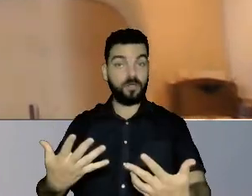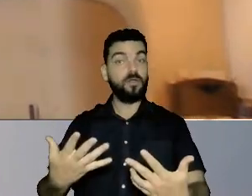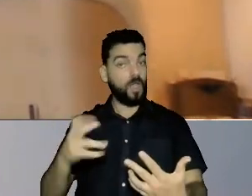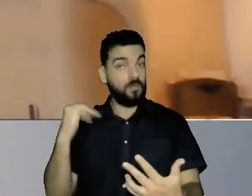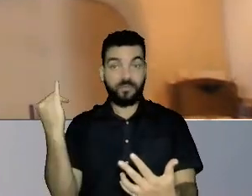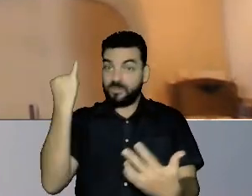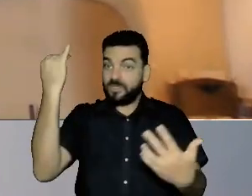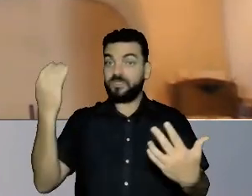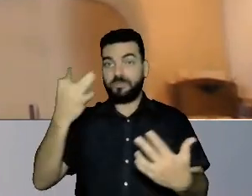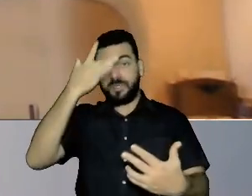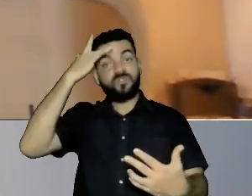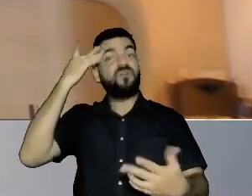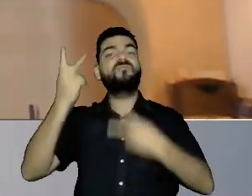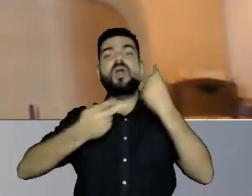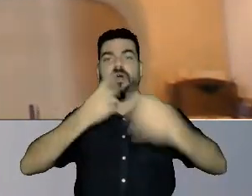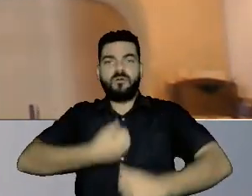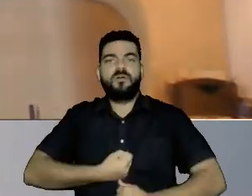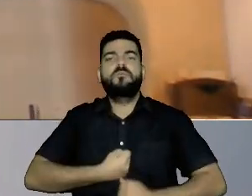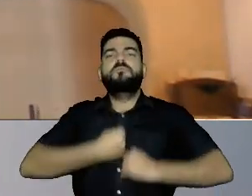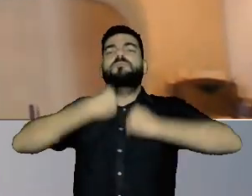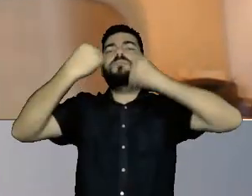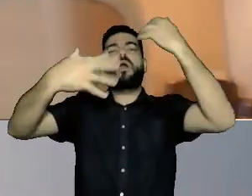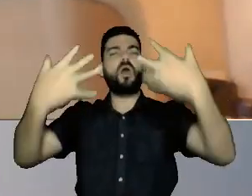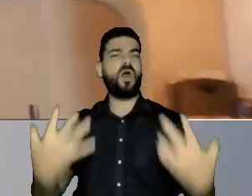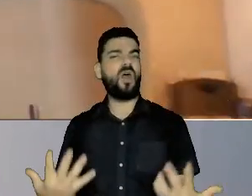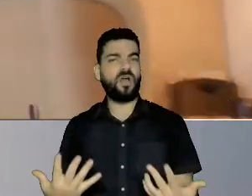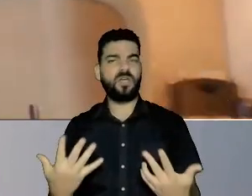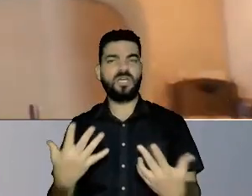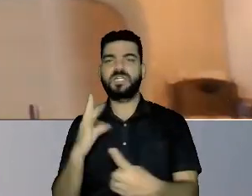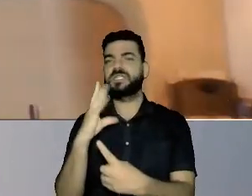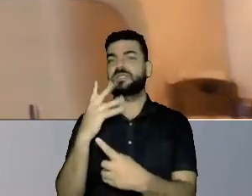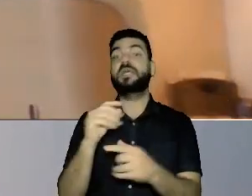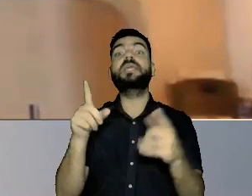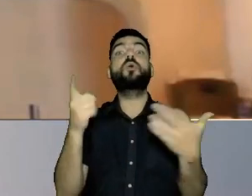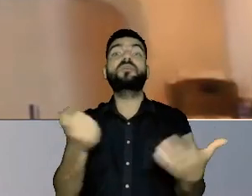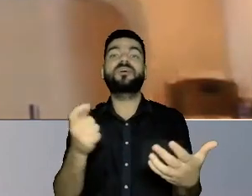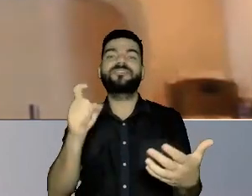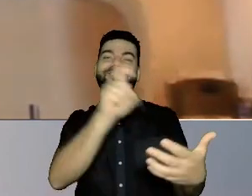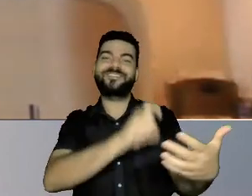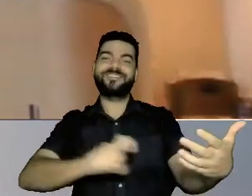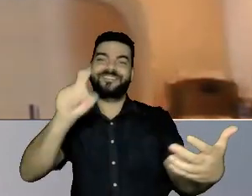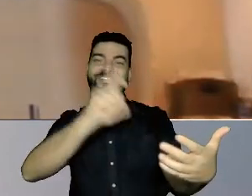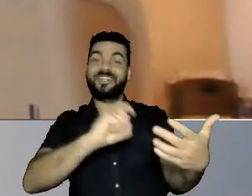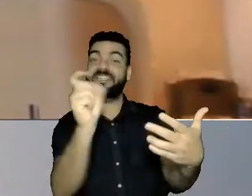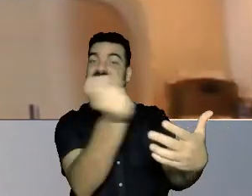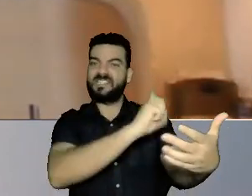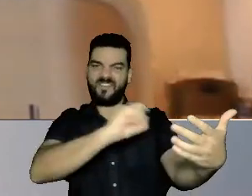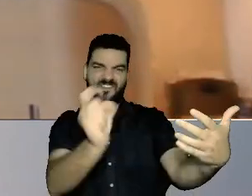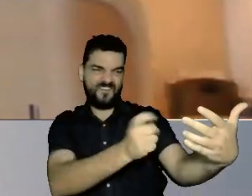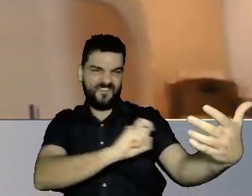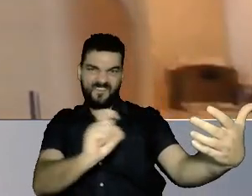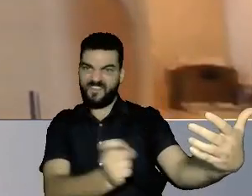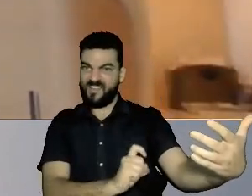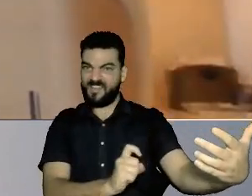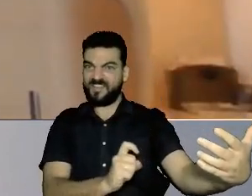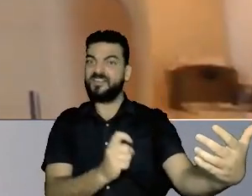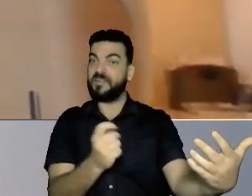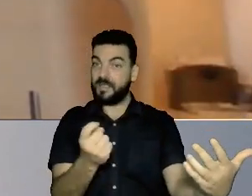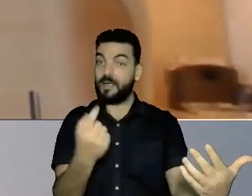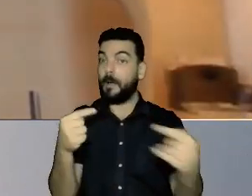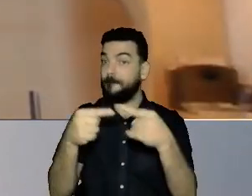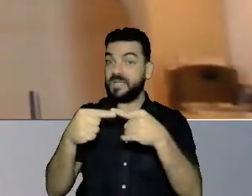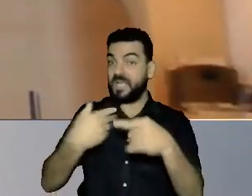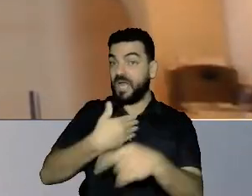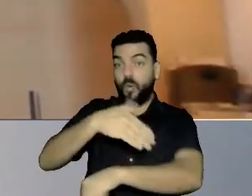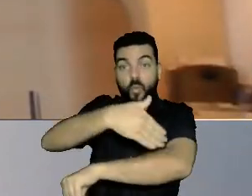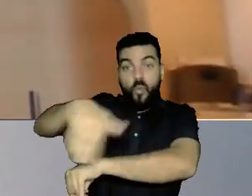para desnudar estereótipos. E especialmente o grafite, né? A arte do grafite, que é uma arte que se desenvolve no espaço público